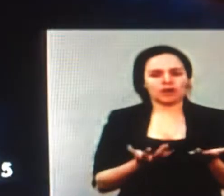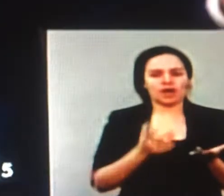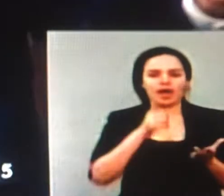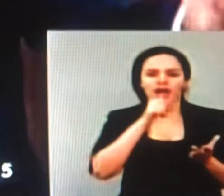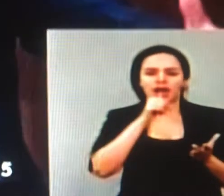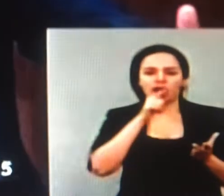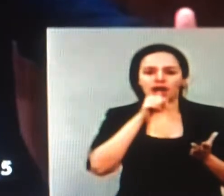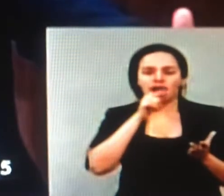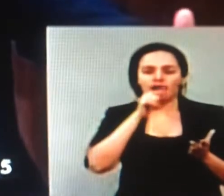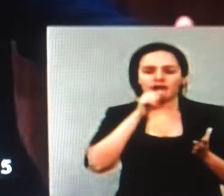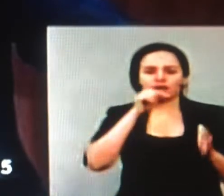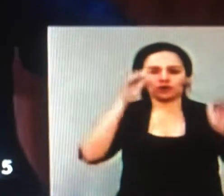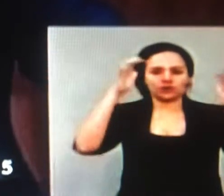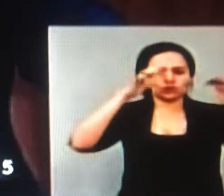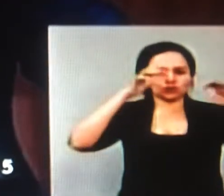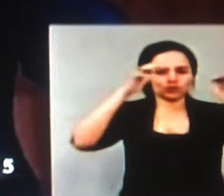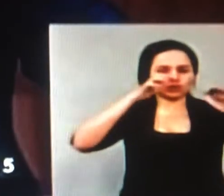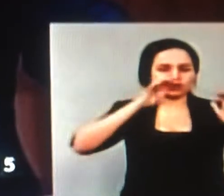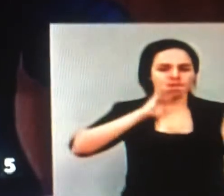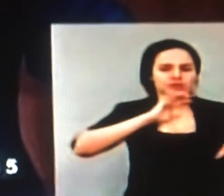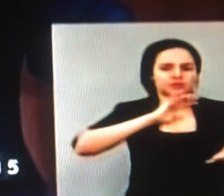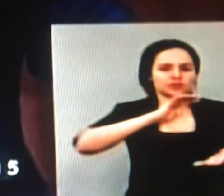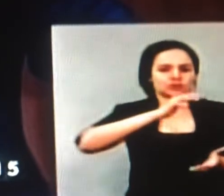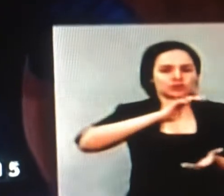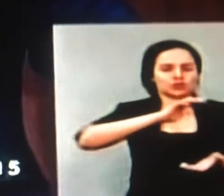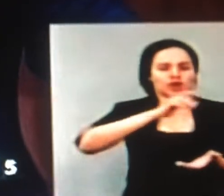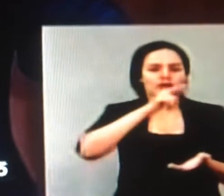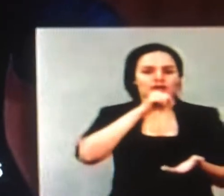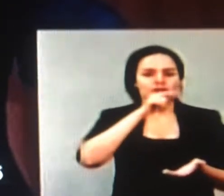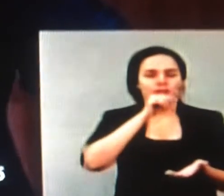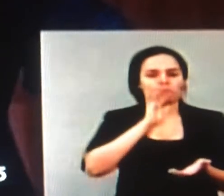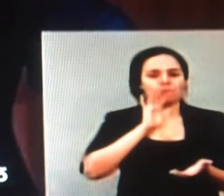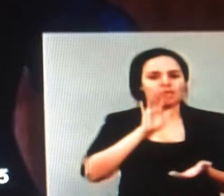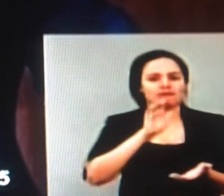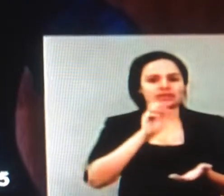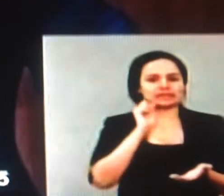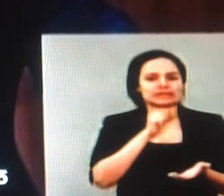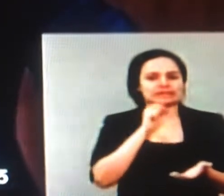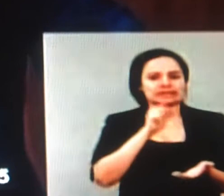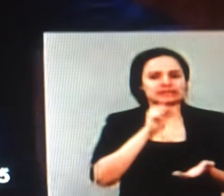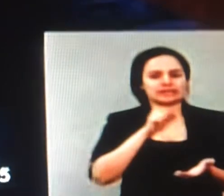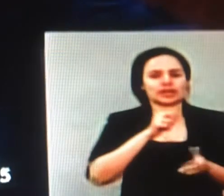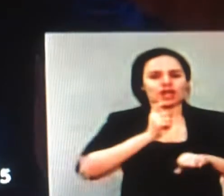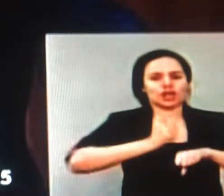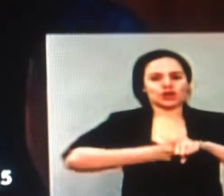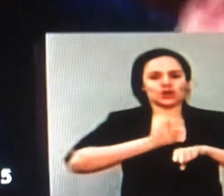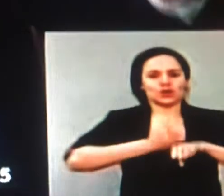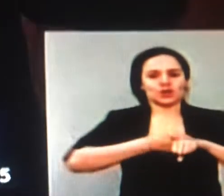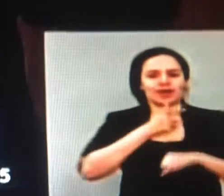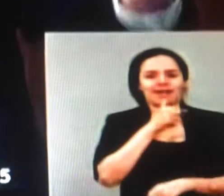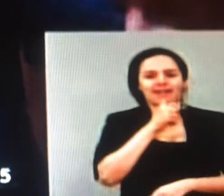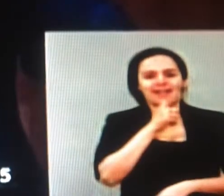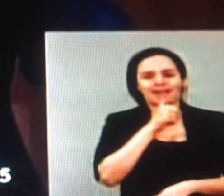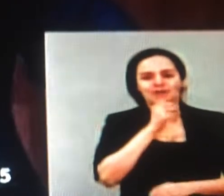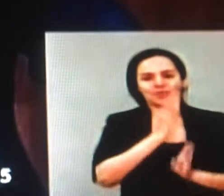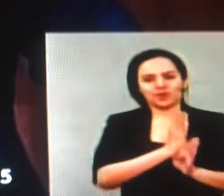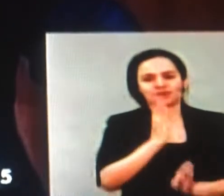lá, as bichinhas estão tudo cheias, Júlio César. Aí o cabo bate assim, chega, ela tá dura, cheia d'água, não tem nem o que dizer, né? Deu um